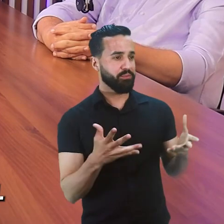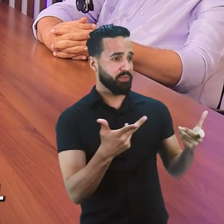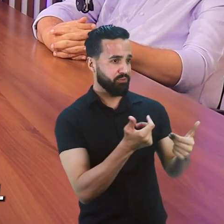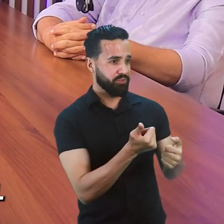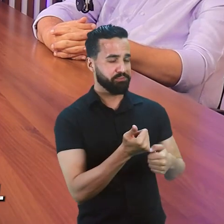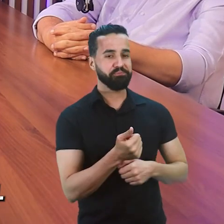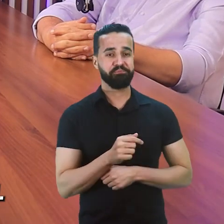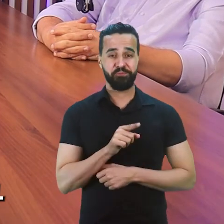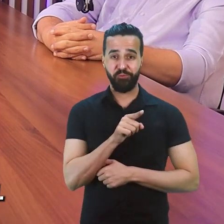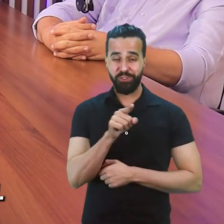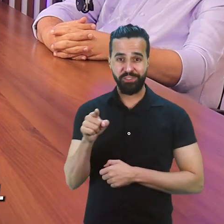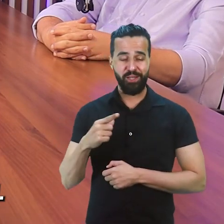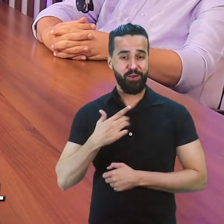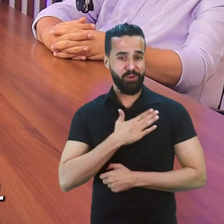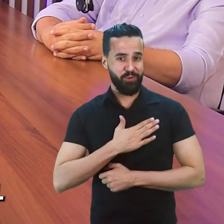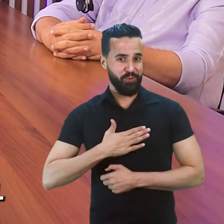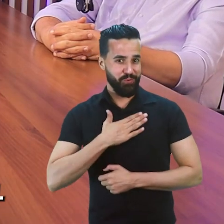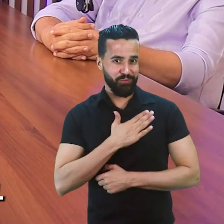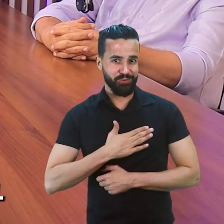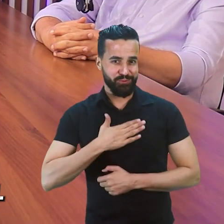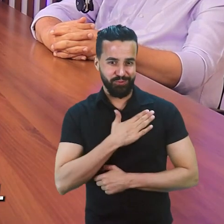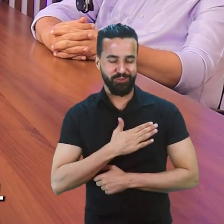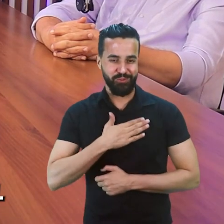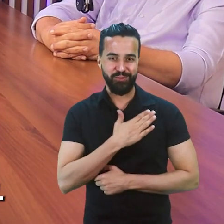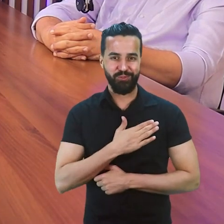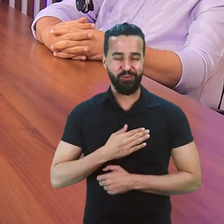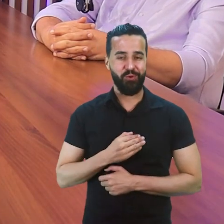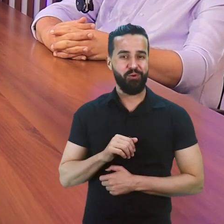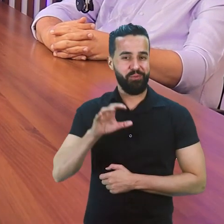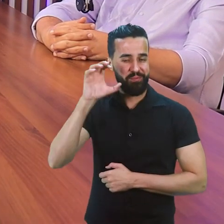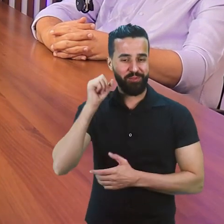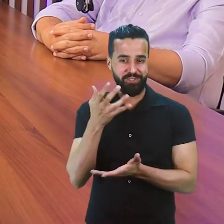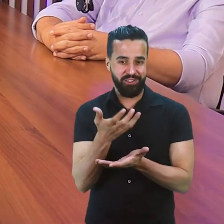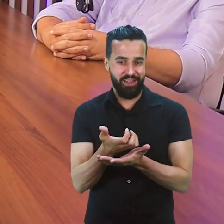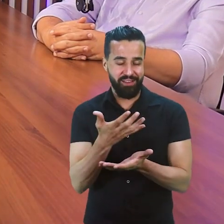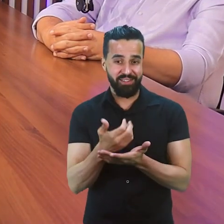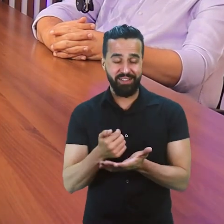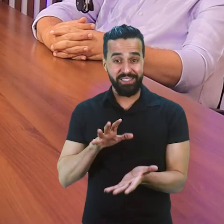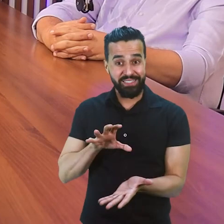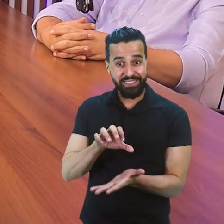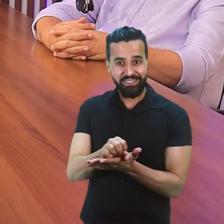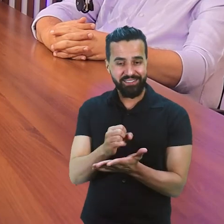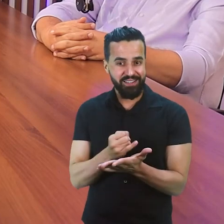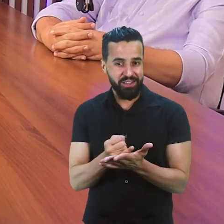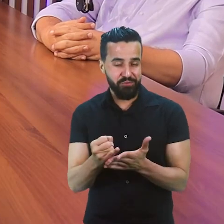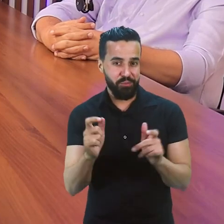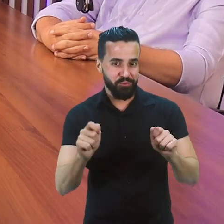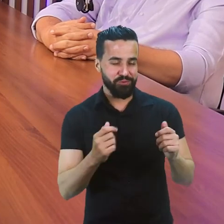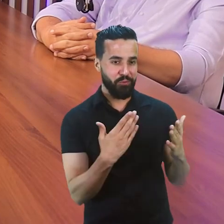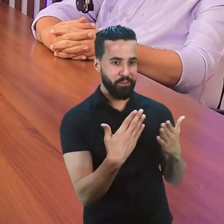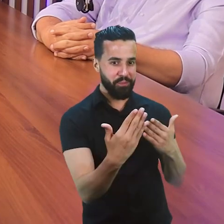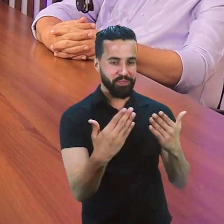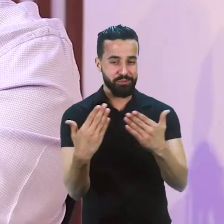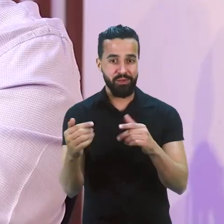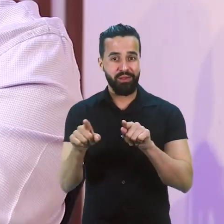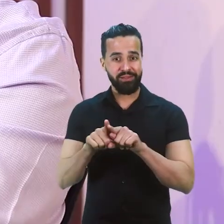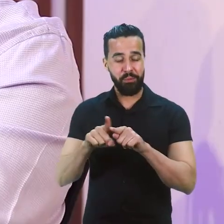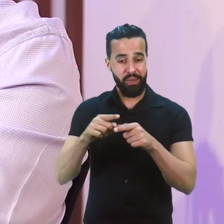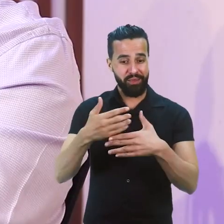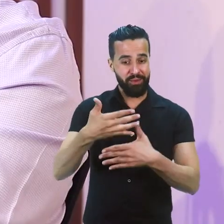deste conteúdo, aproveite e se inscreva no nosso canal. Podemos continuar esse bate-papo aí nos